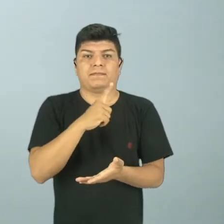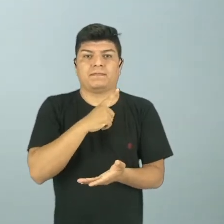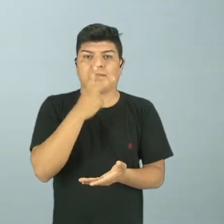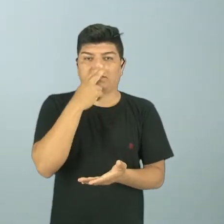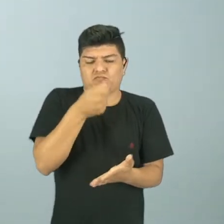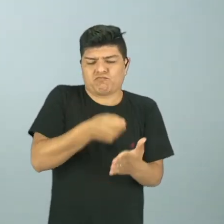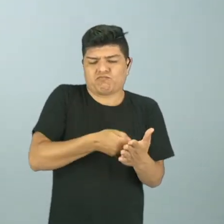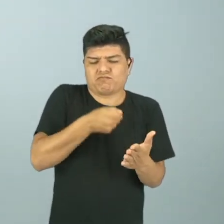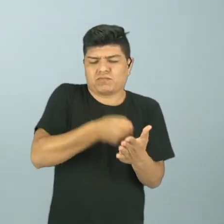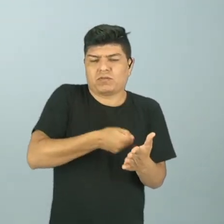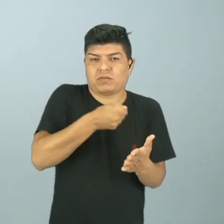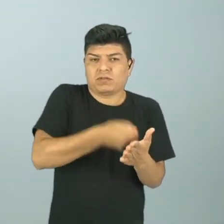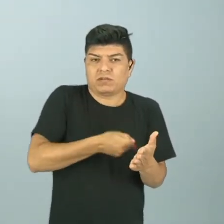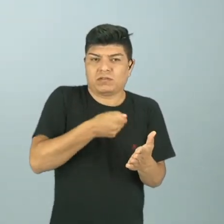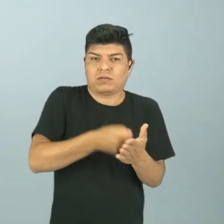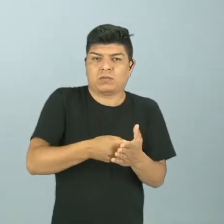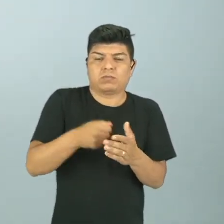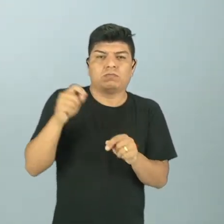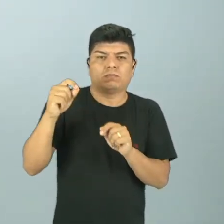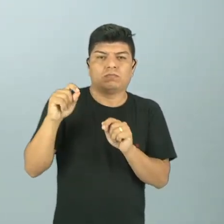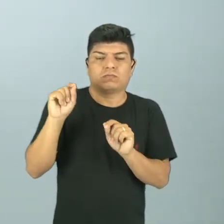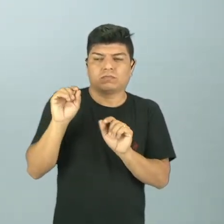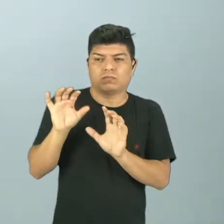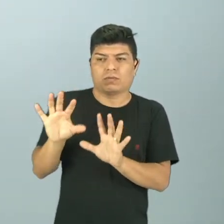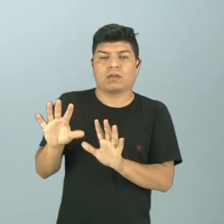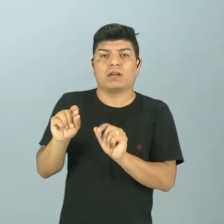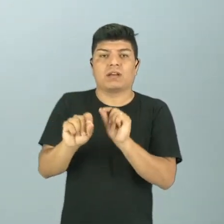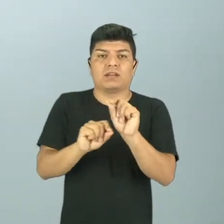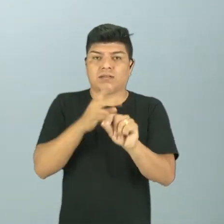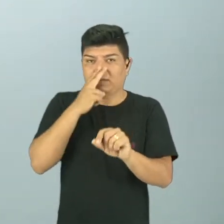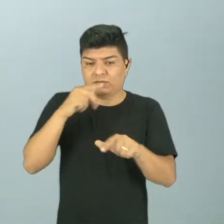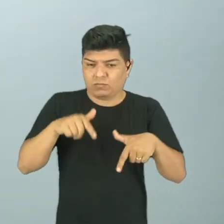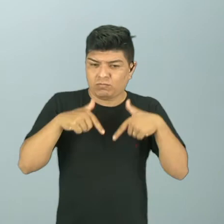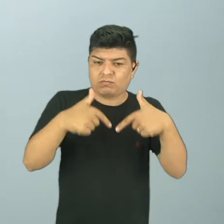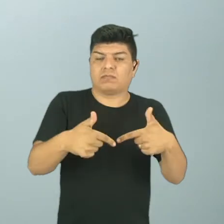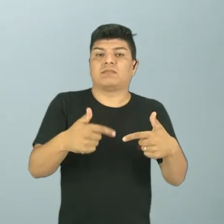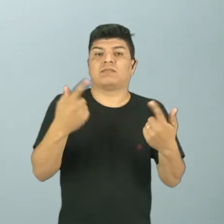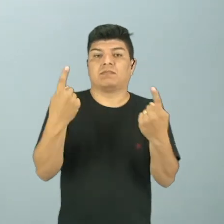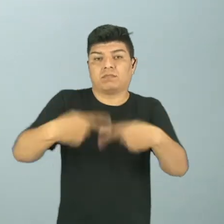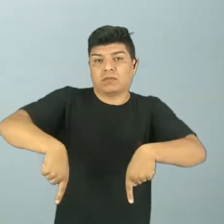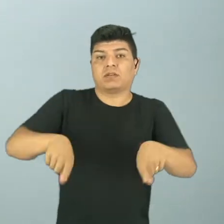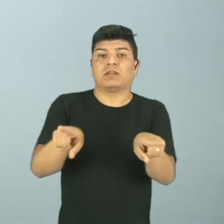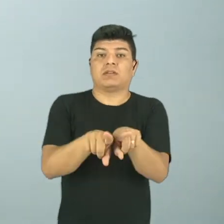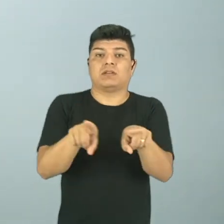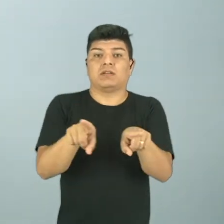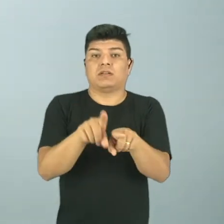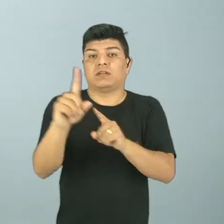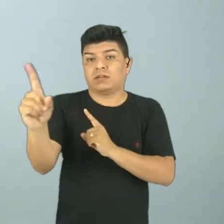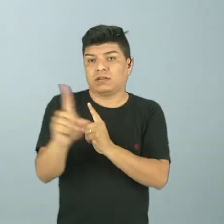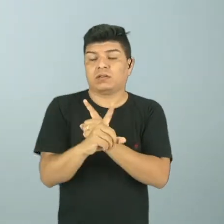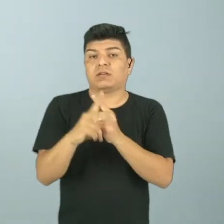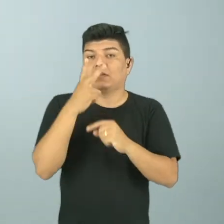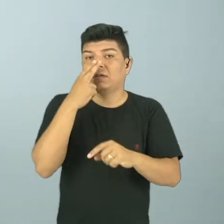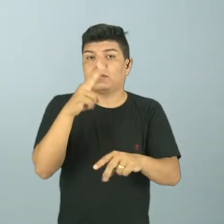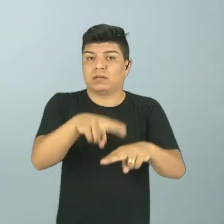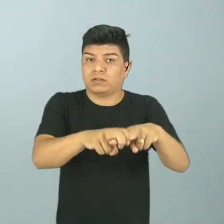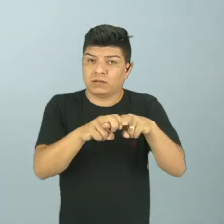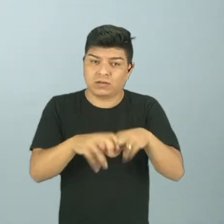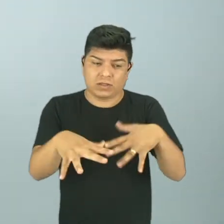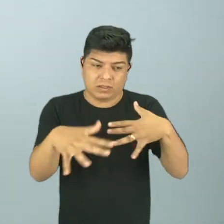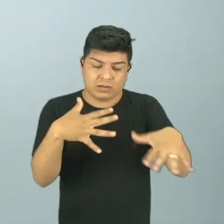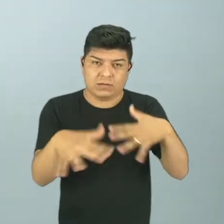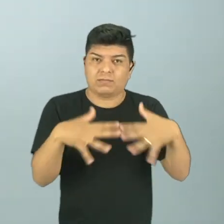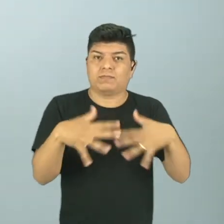de resistência a essa opressão, a esses desafios que eles encontravam. E hoje a gente ainda tem esses movimentos